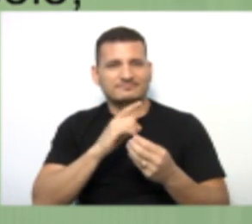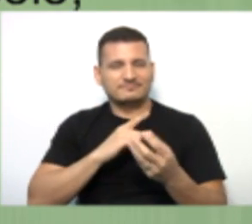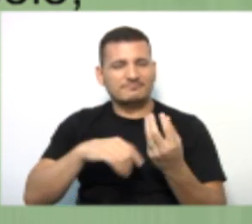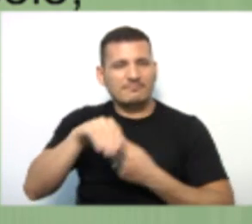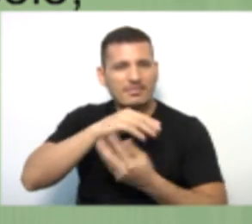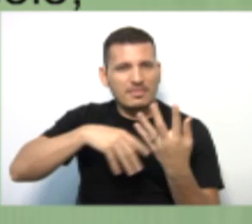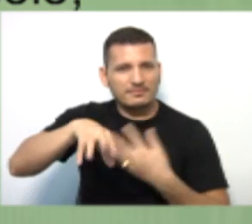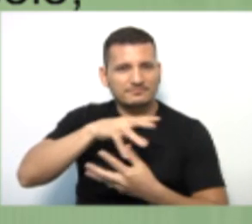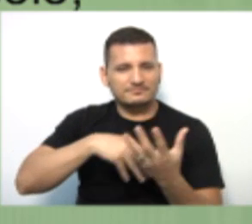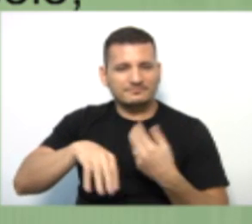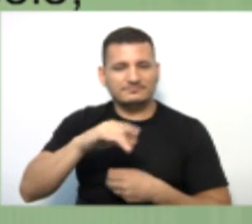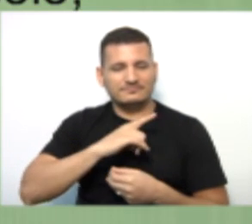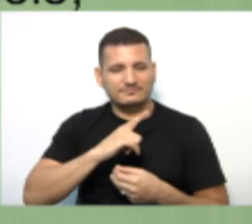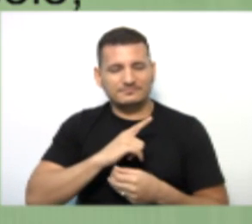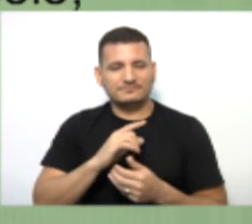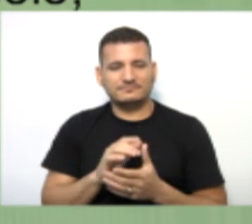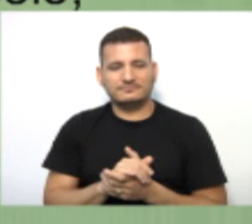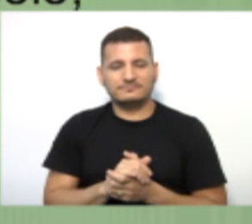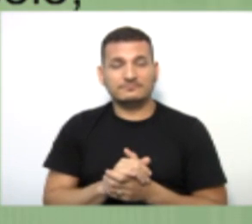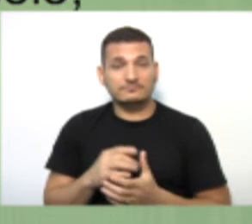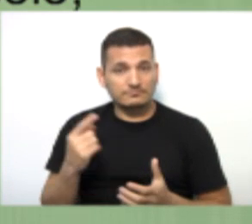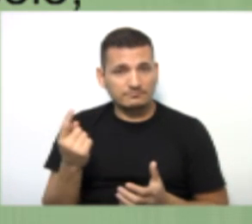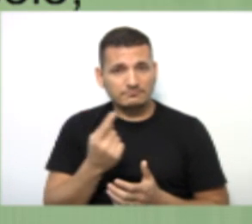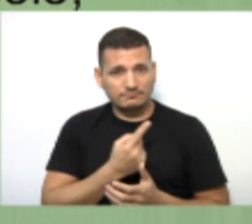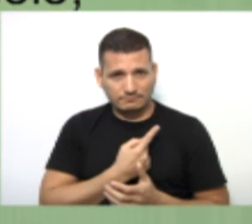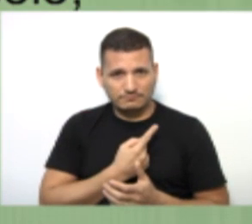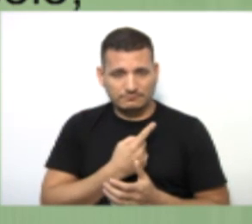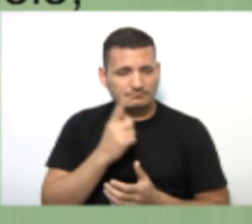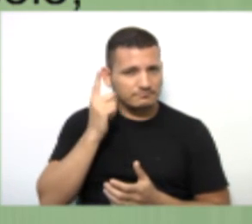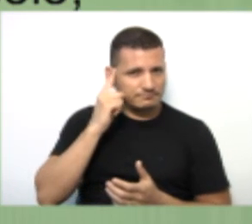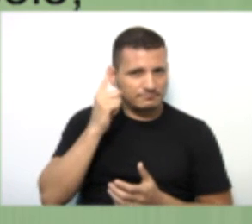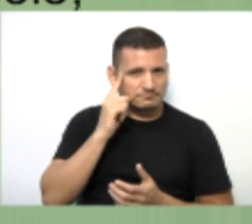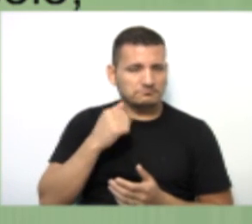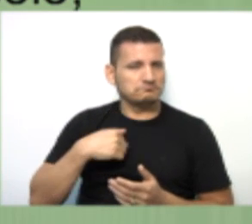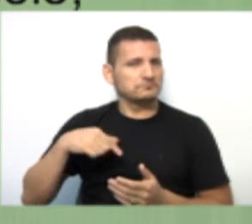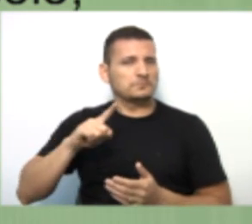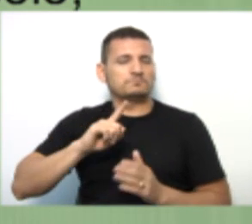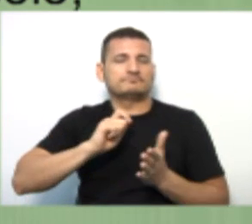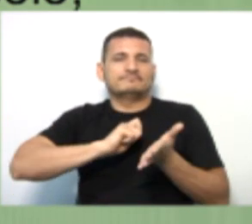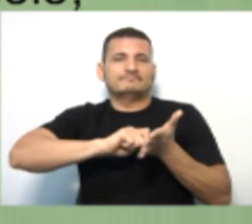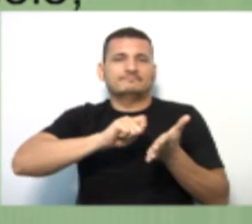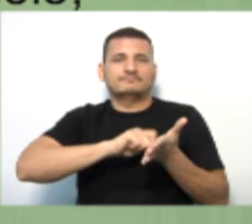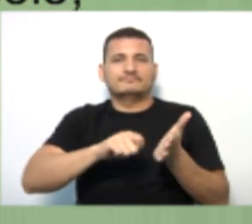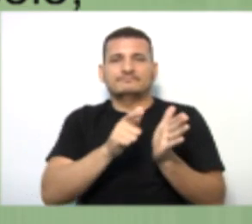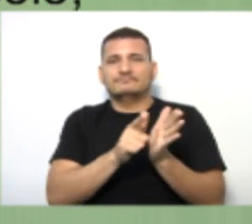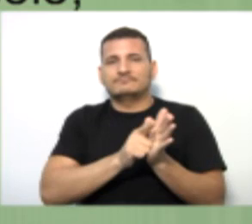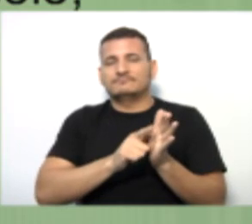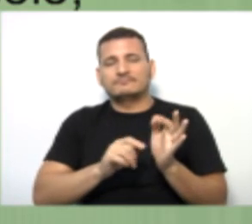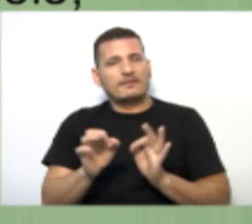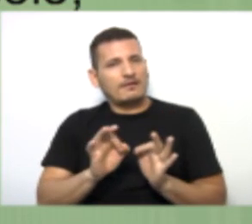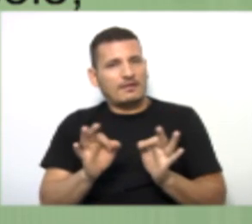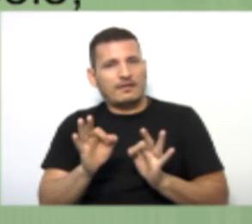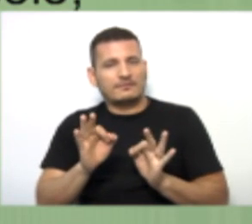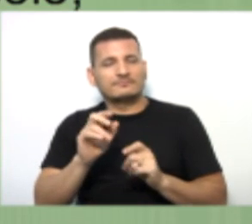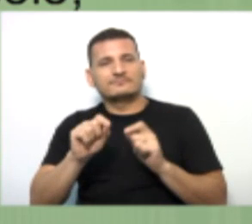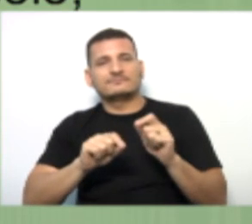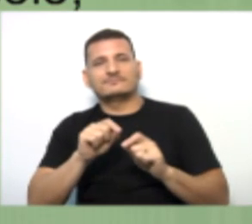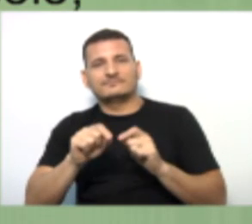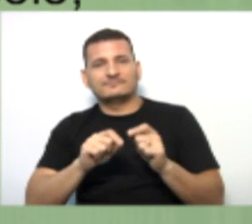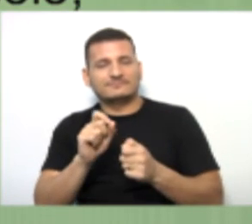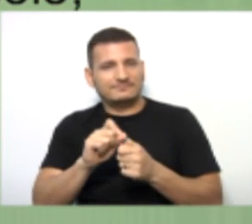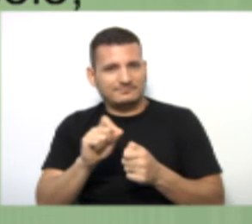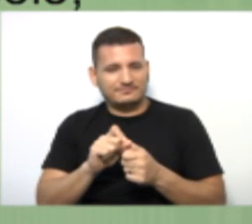agora. No nosso dia a dia, nós não escrevemos no papel todos os passos e tarefas que devemos